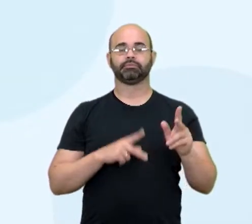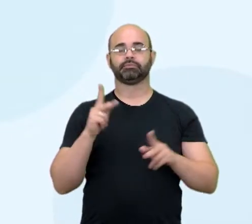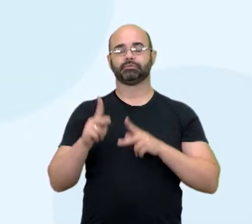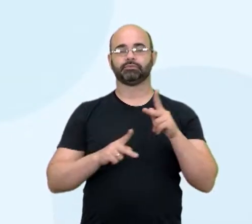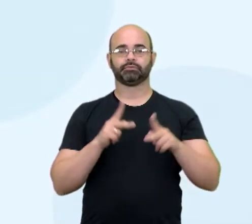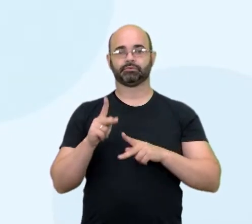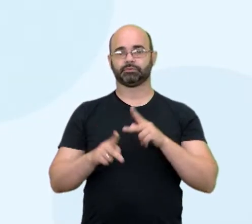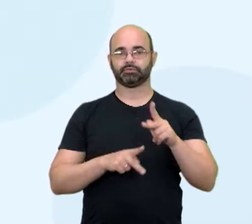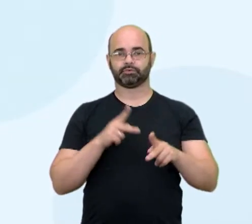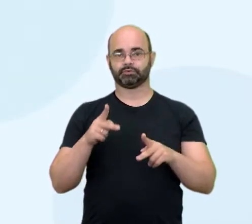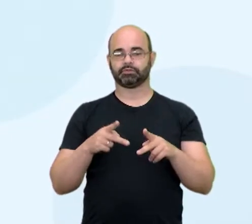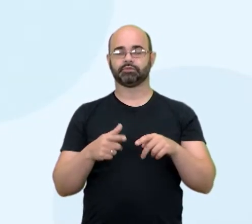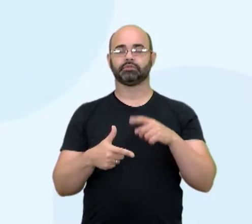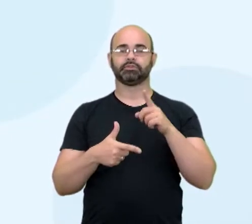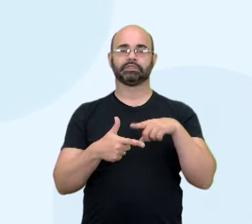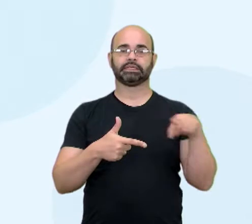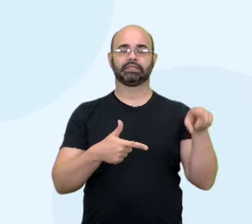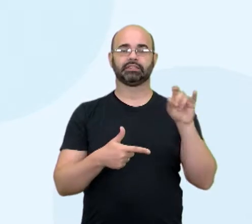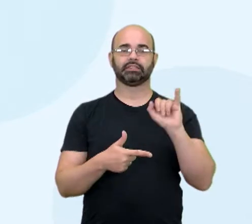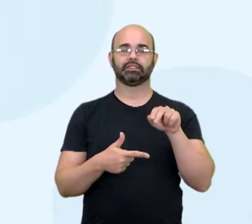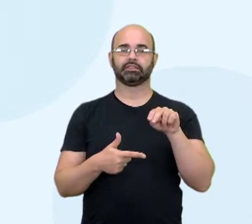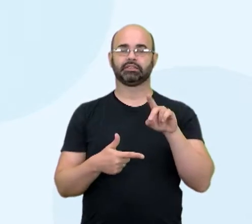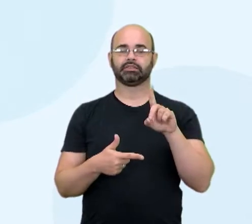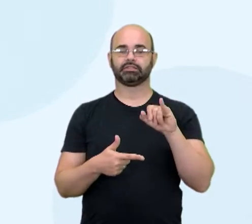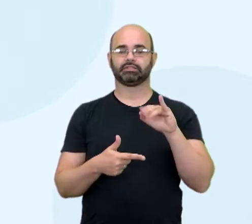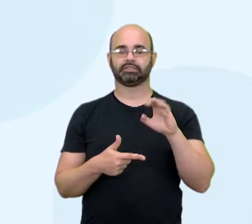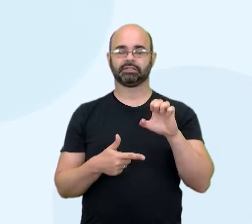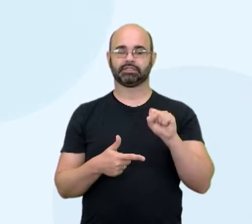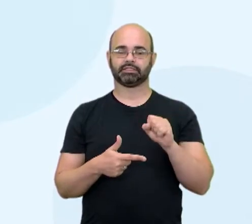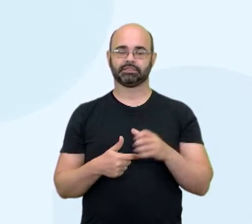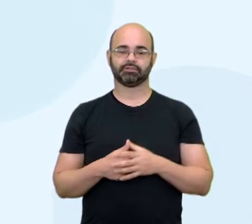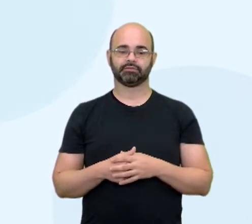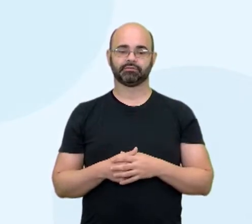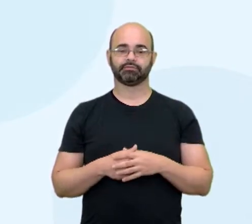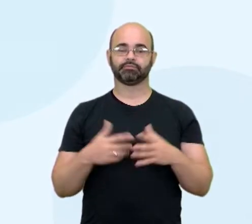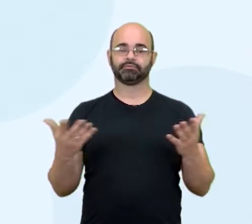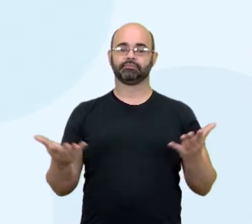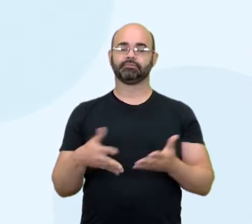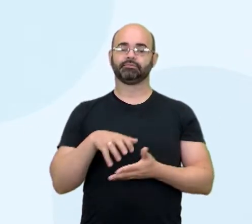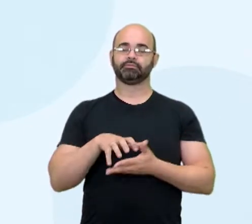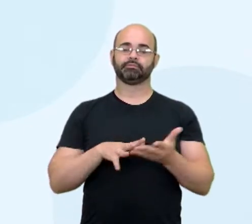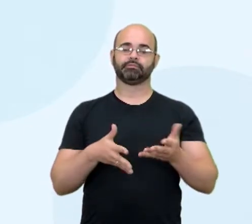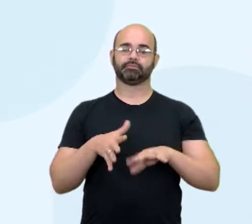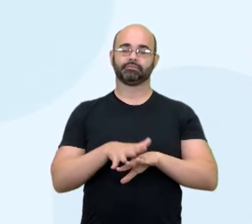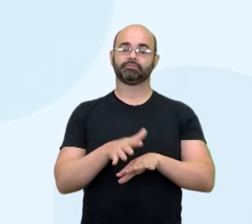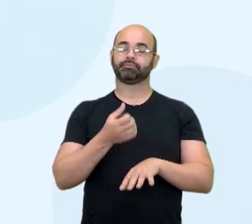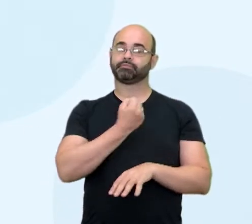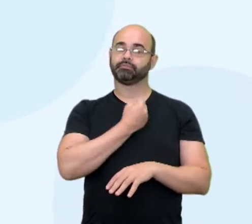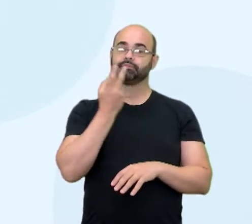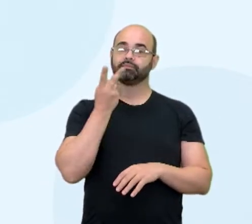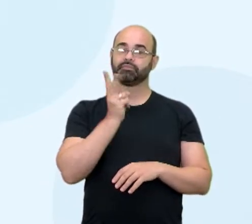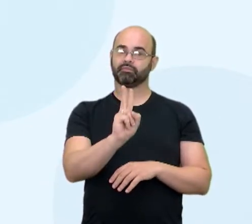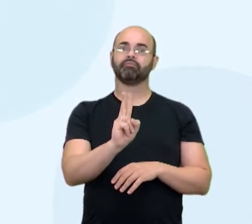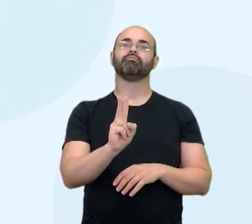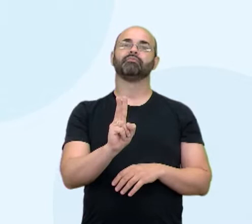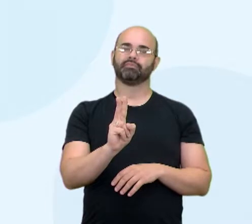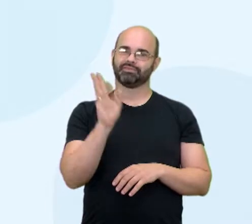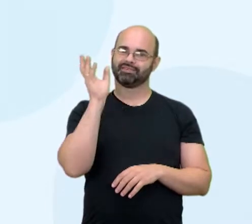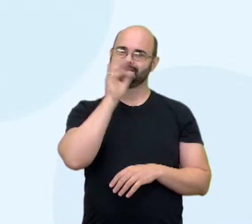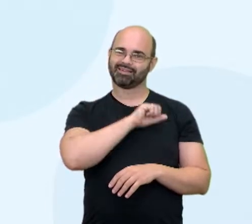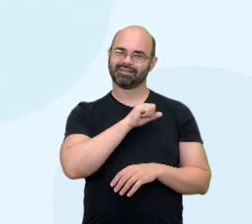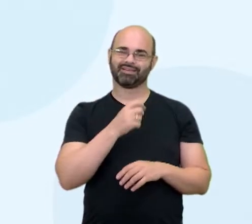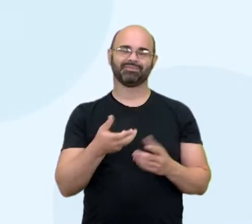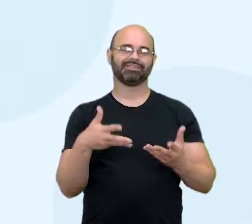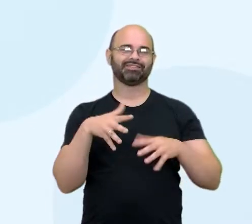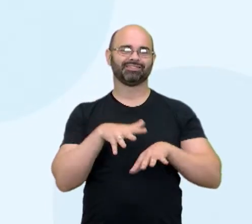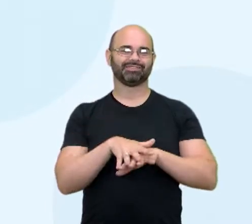né? Que é o componente curricular. Estamos na atividade integrada de número 2. Sim, já estamos na atividade integrada de número 2.